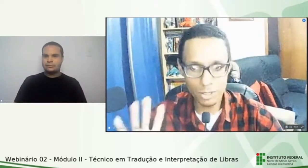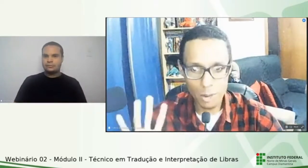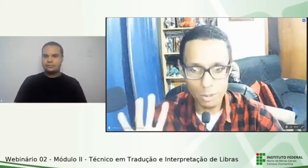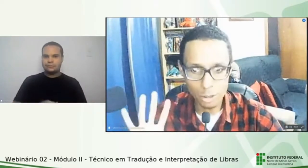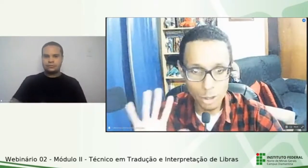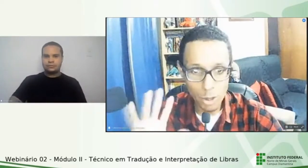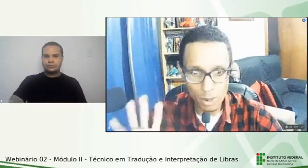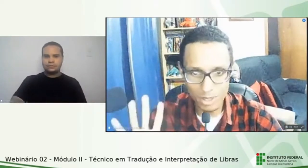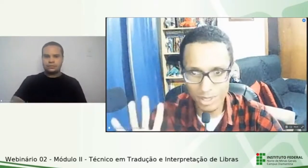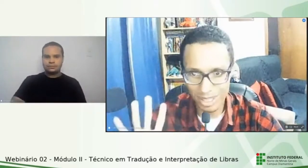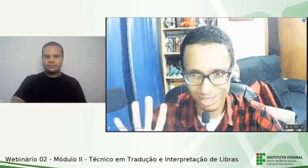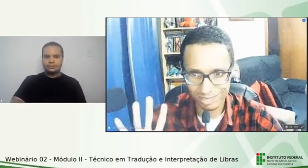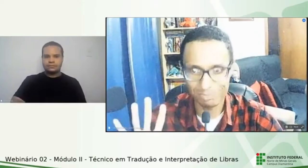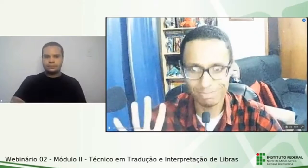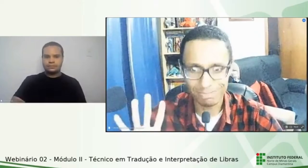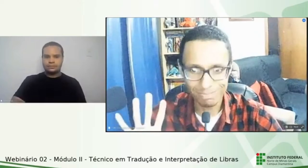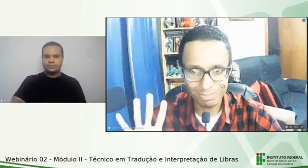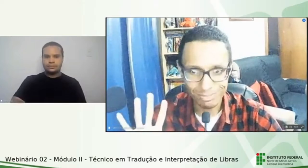São